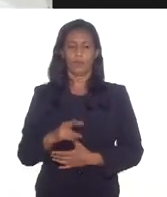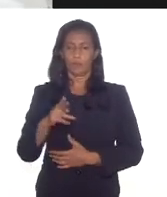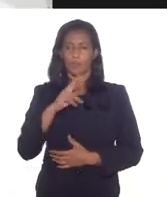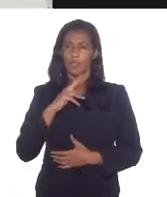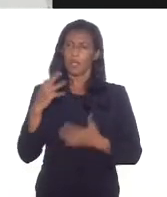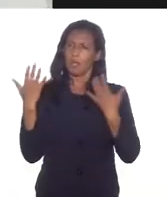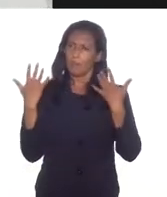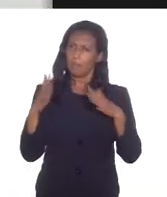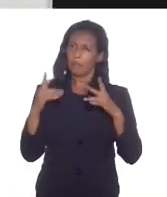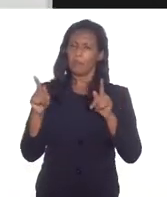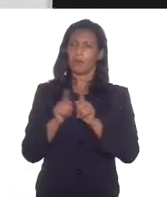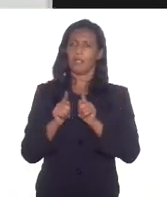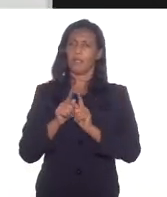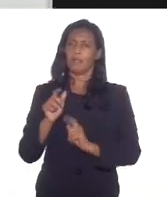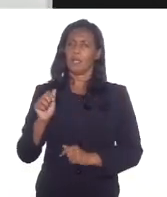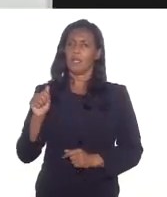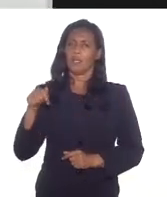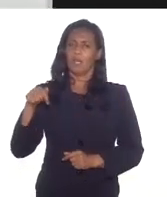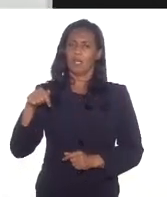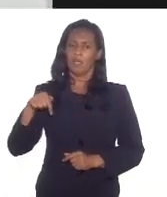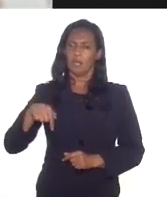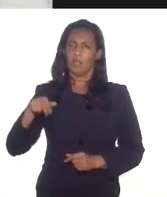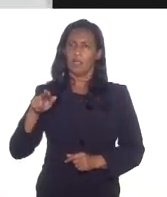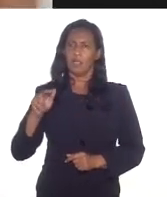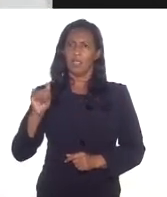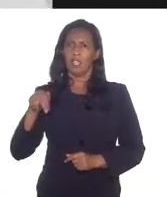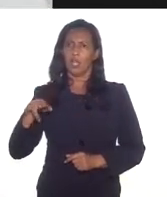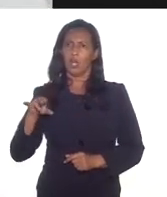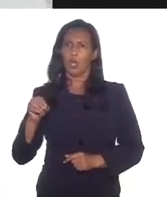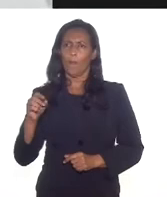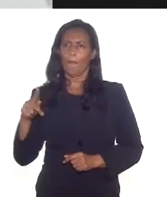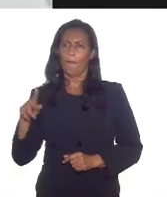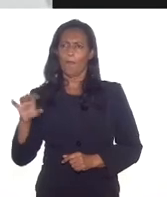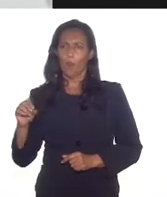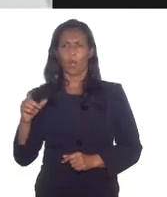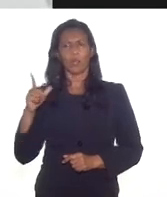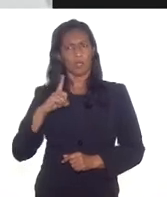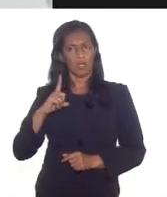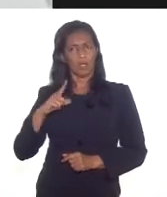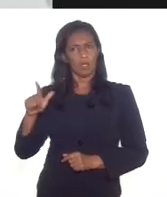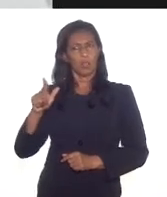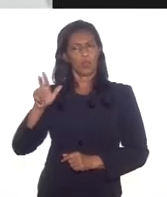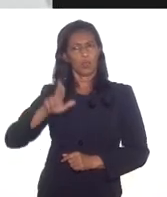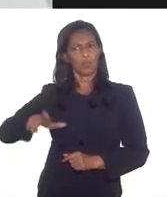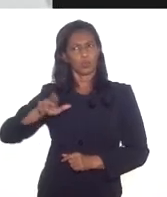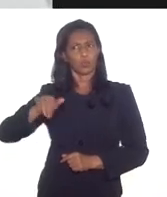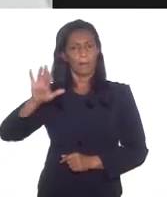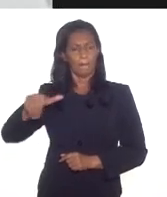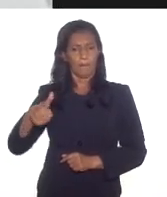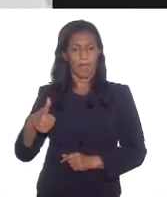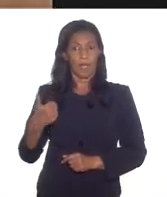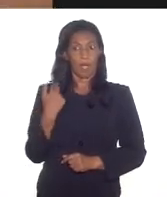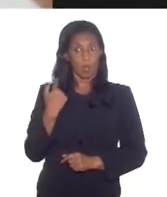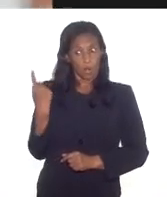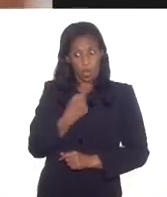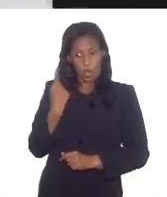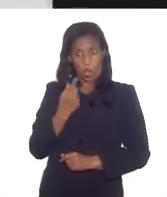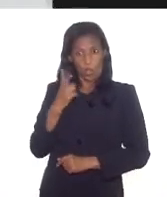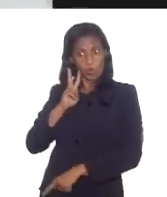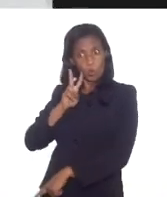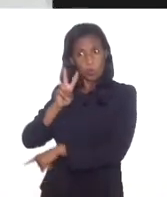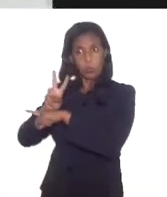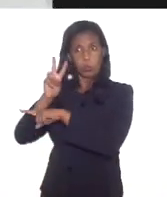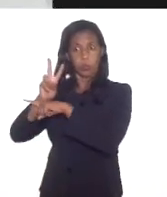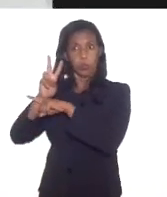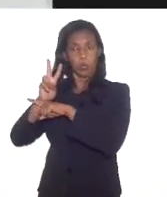parabenizar também o deputado Alexandre Knoploch, que utilizou a ferramenta da forma adequada. Nós que defendemos a legítima defesa, a democratização